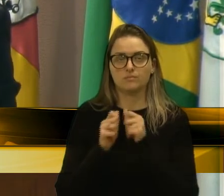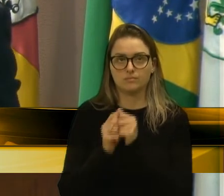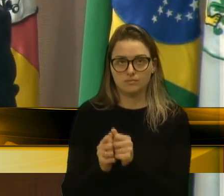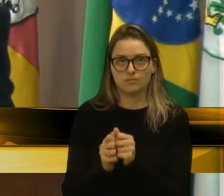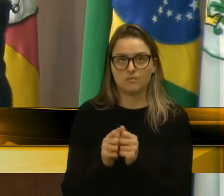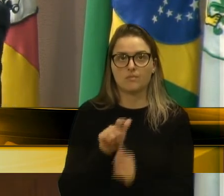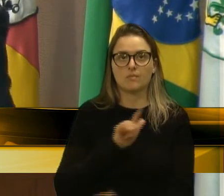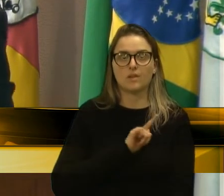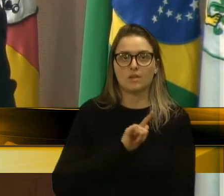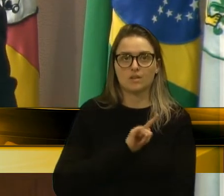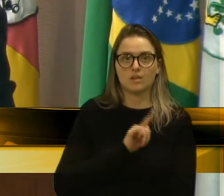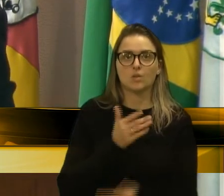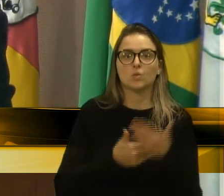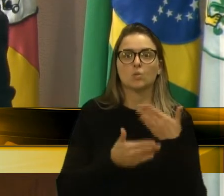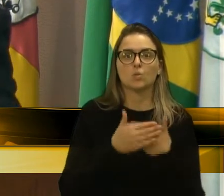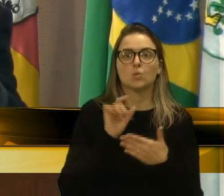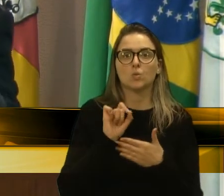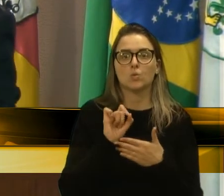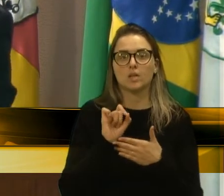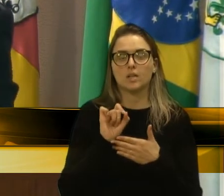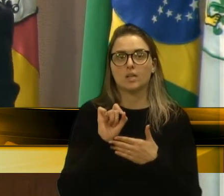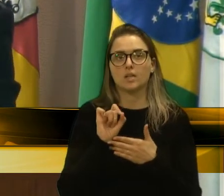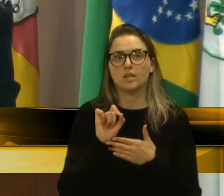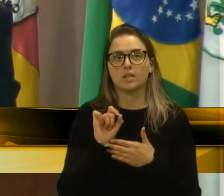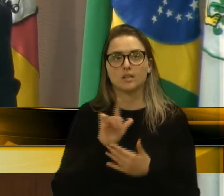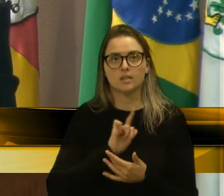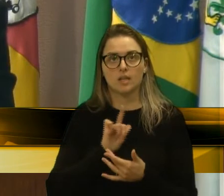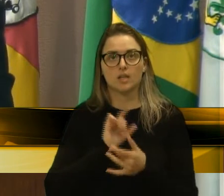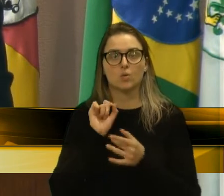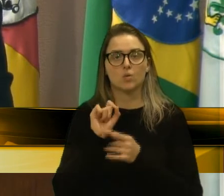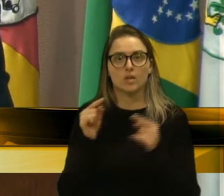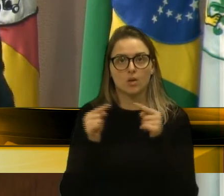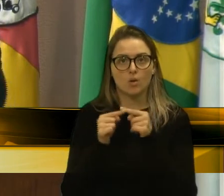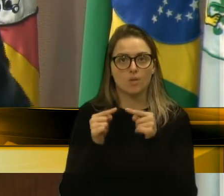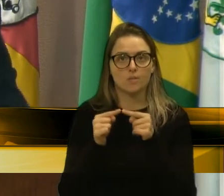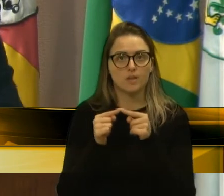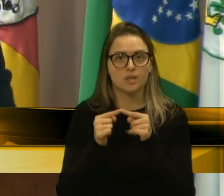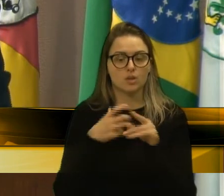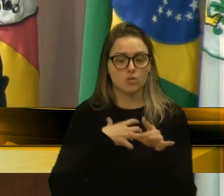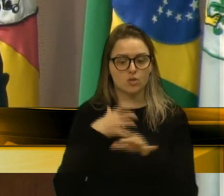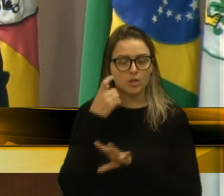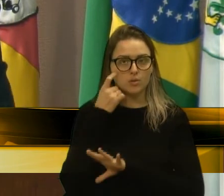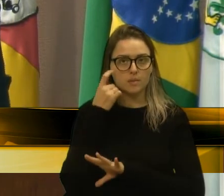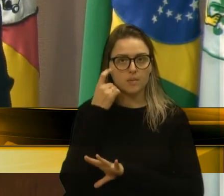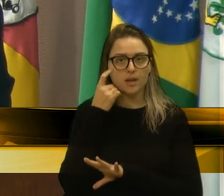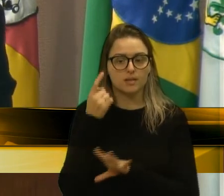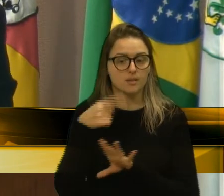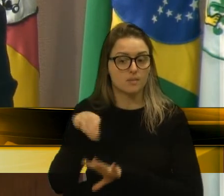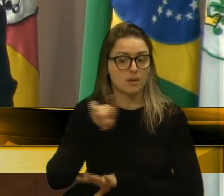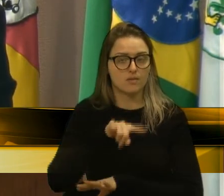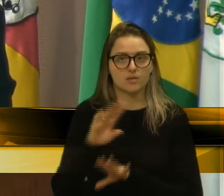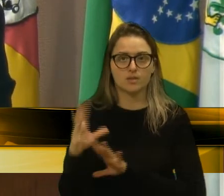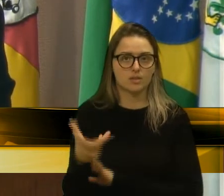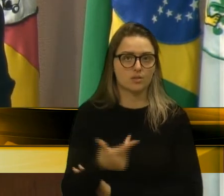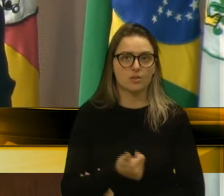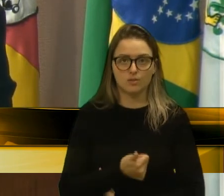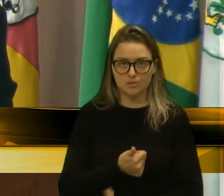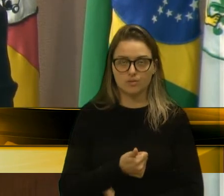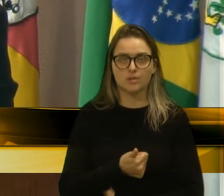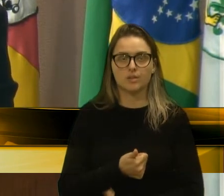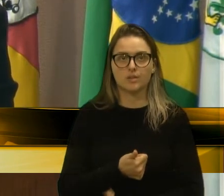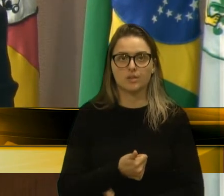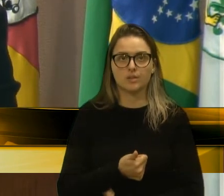agrada, tudo aquilo que lhe convém, que encaixa a forma de pensamento com as vossas excelências.